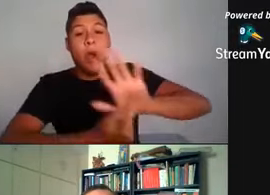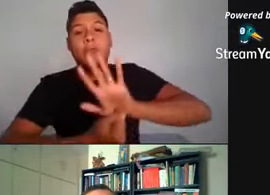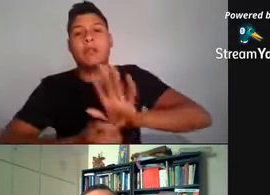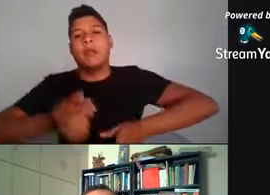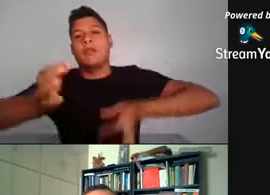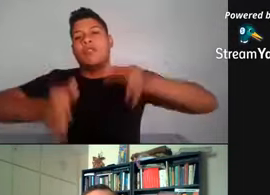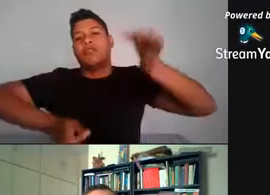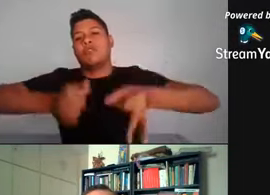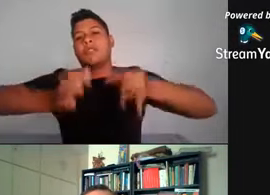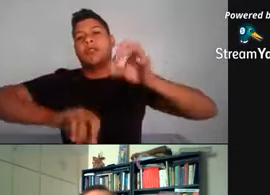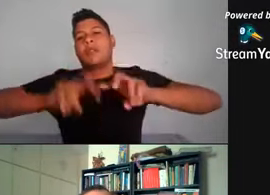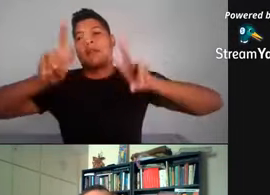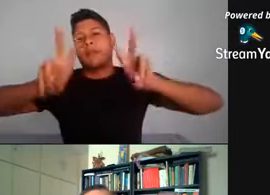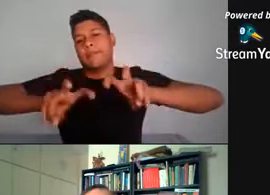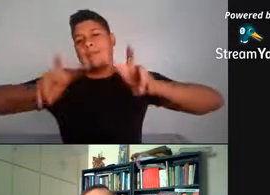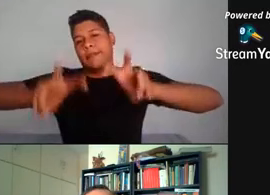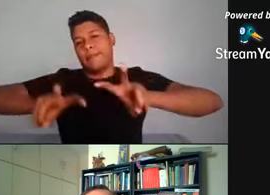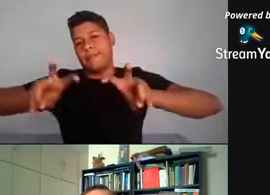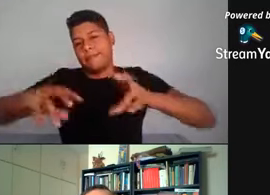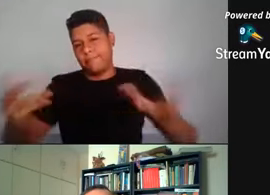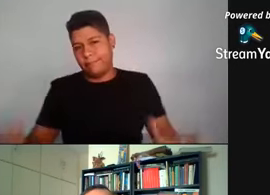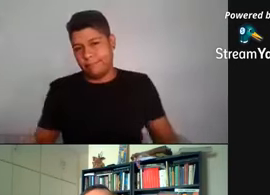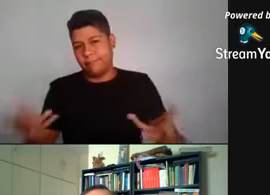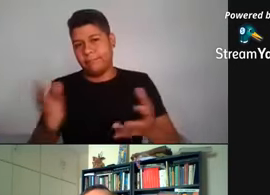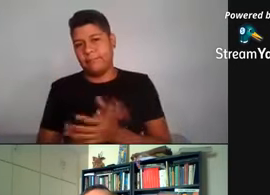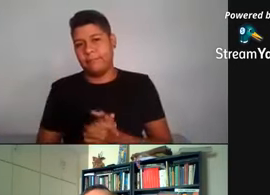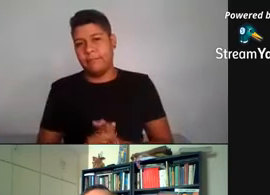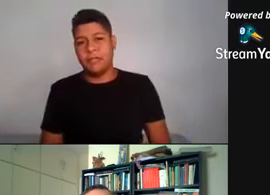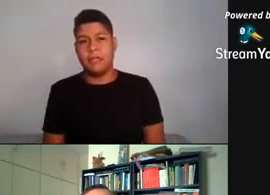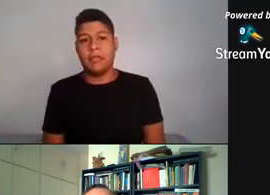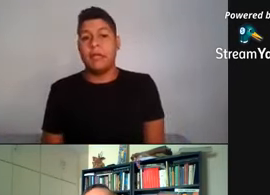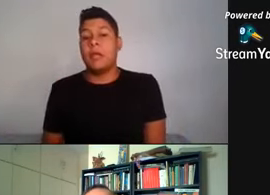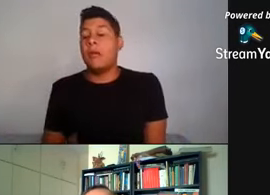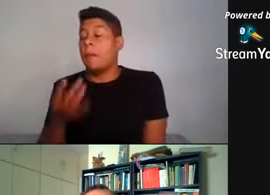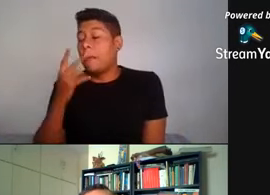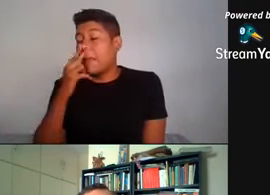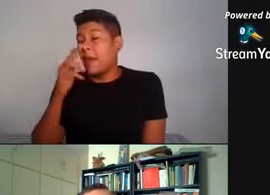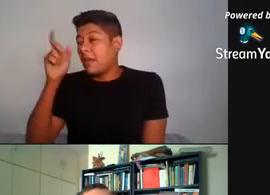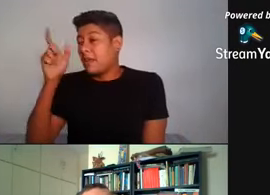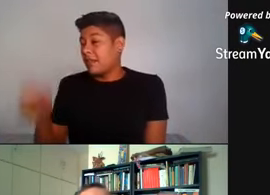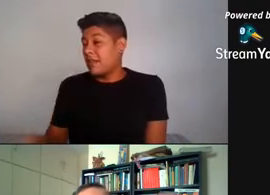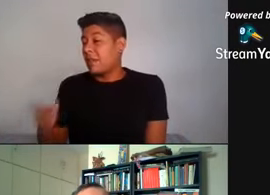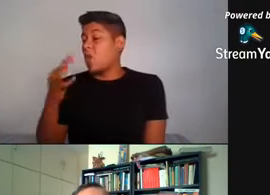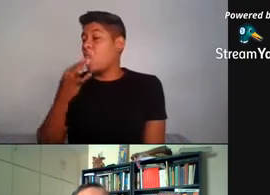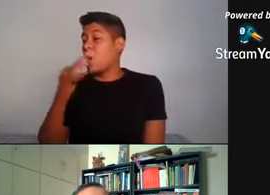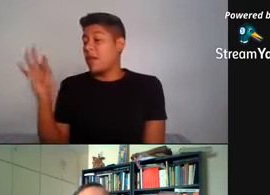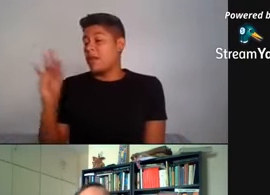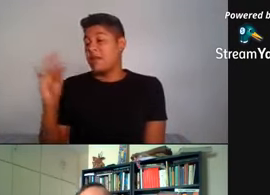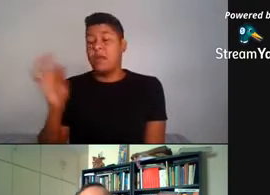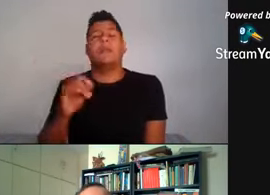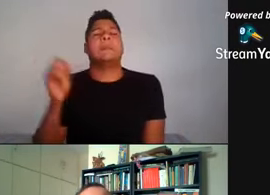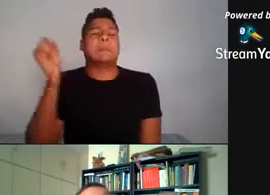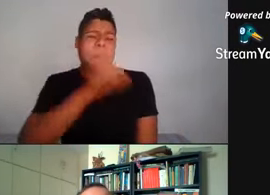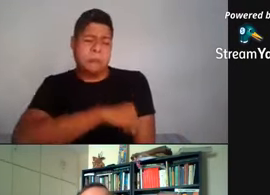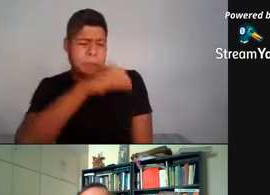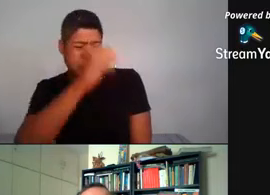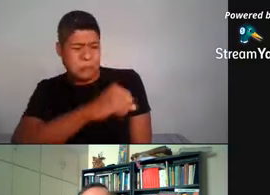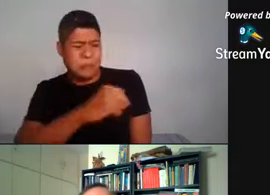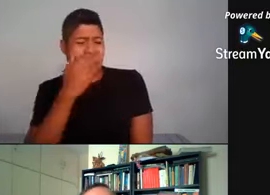sabe a dificuldade que é. O desconhecimento ainda, né? E às vezes até uma